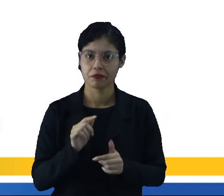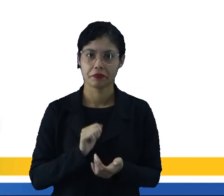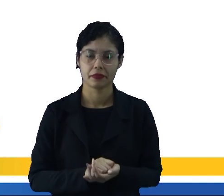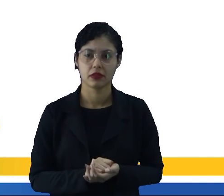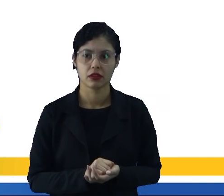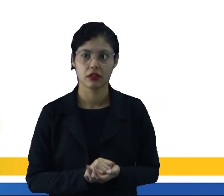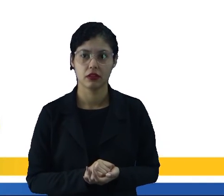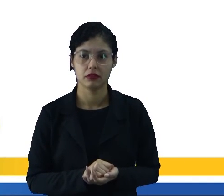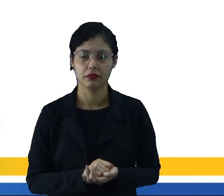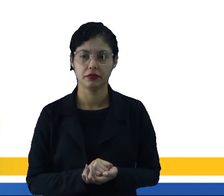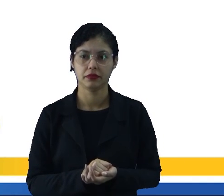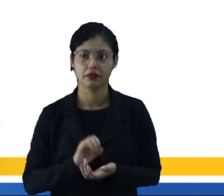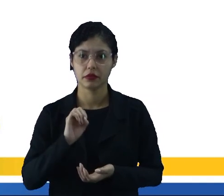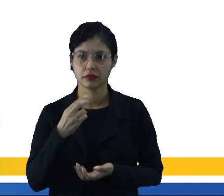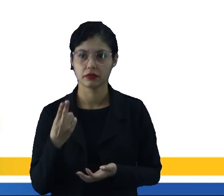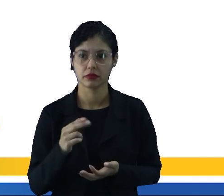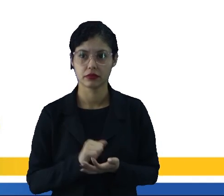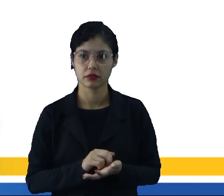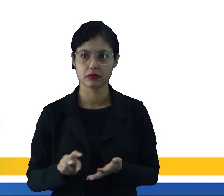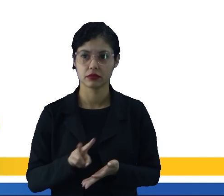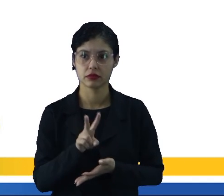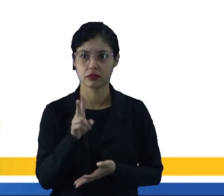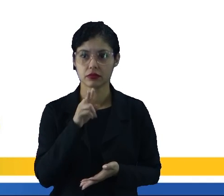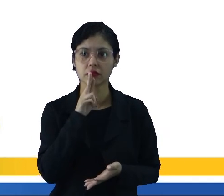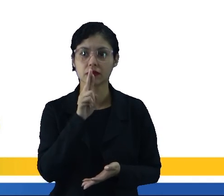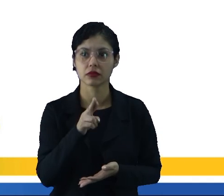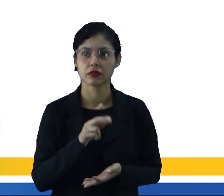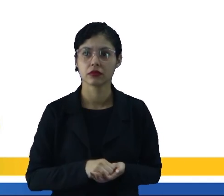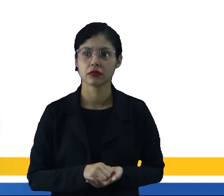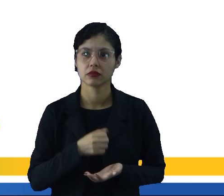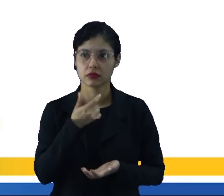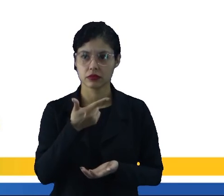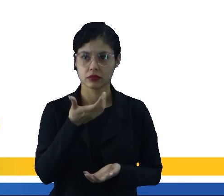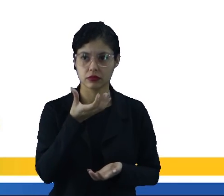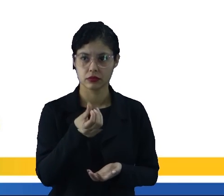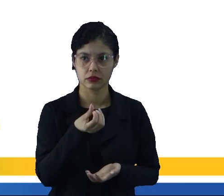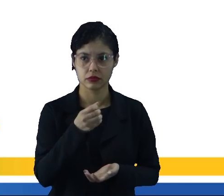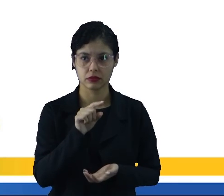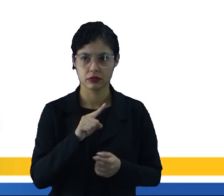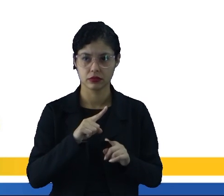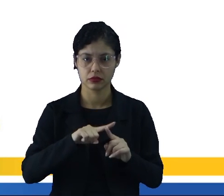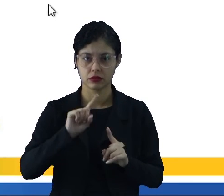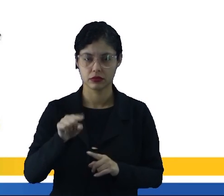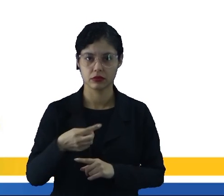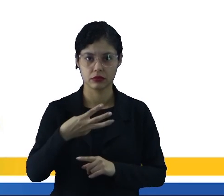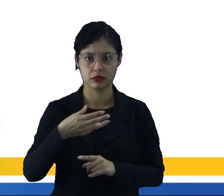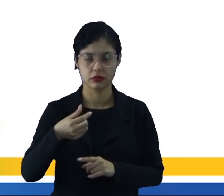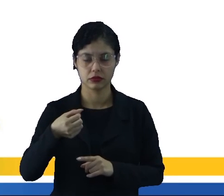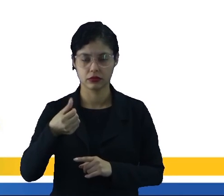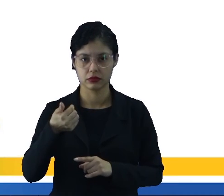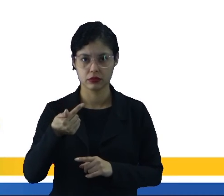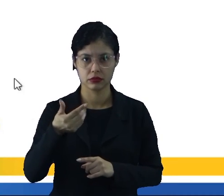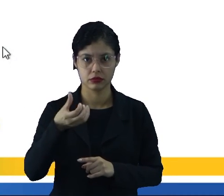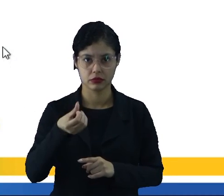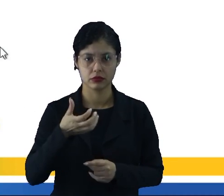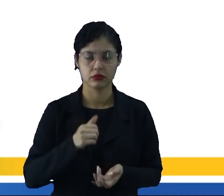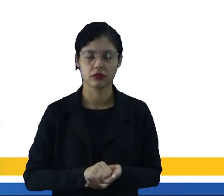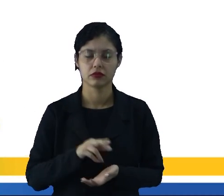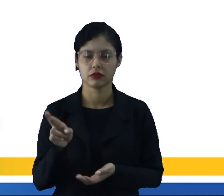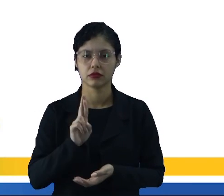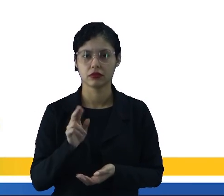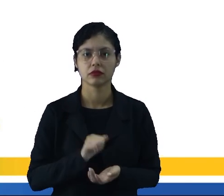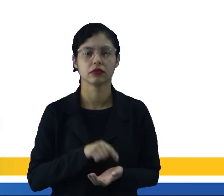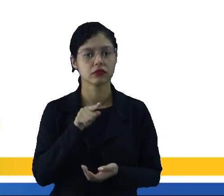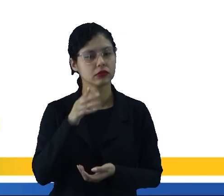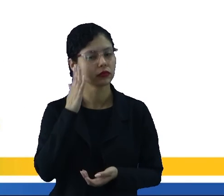vírgula tá ou seja o valor gasto vai ser de 26.376 tá é